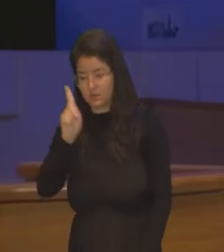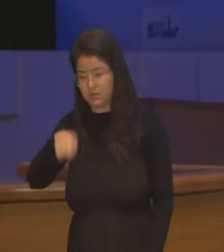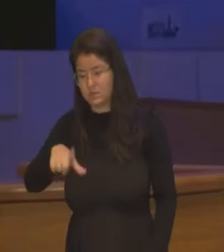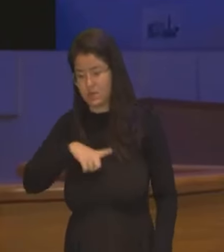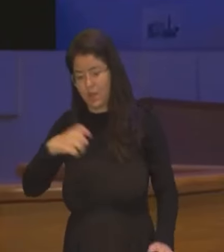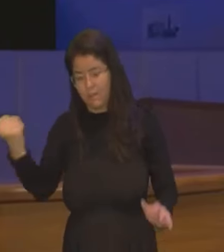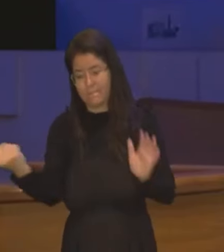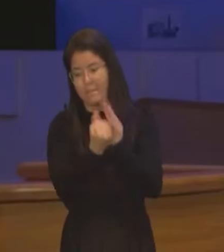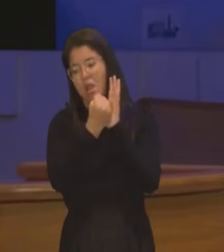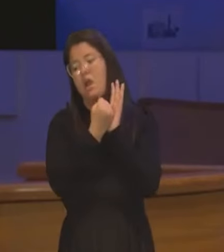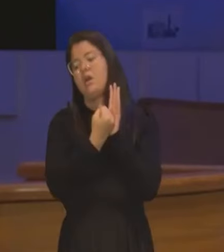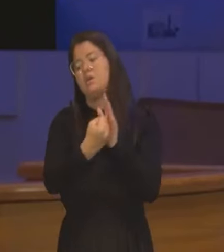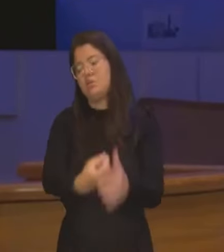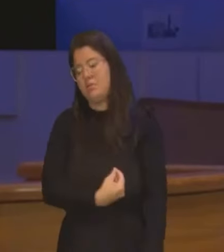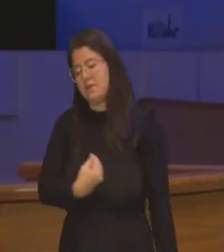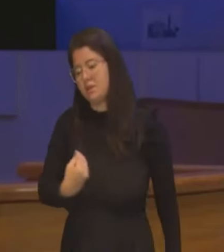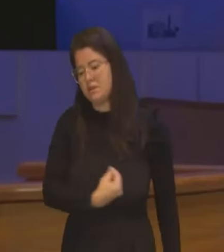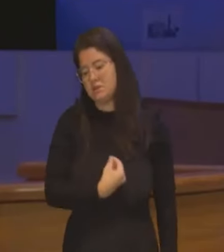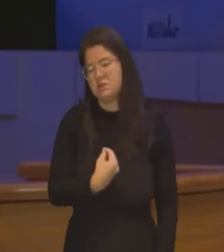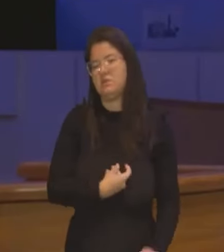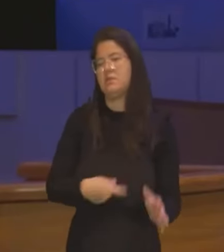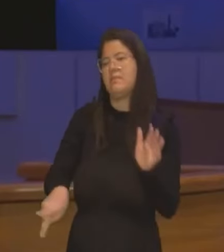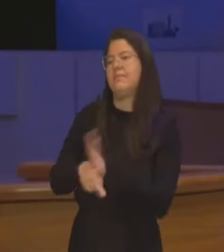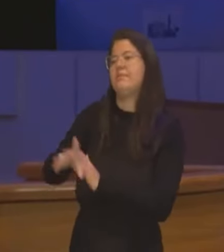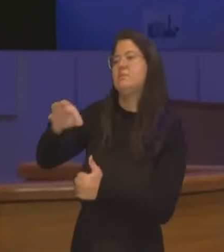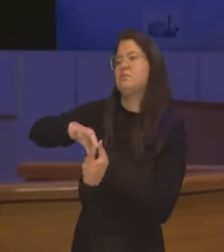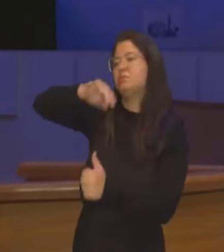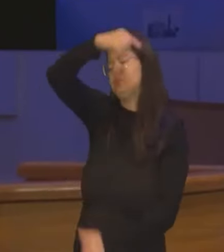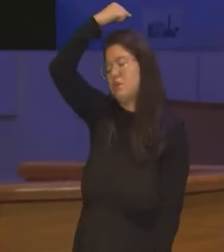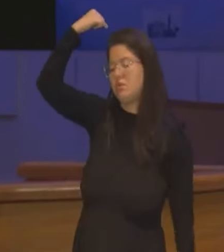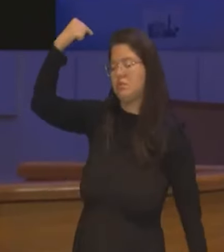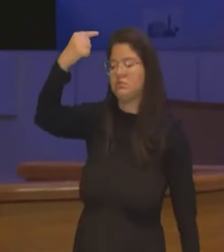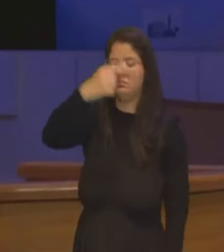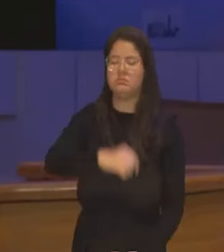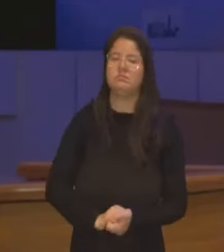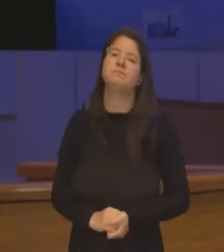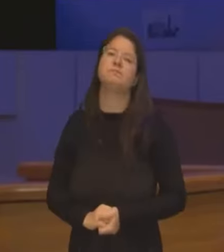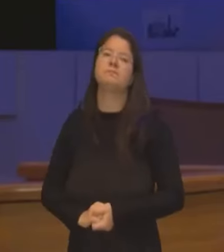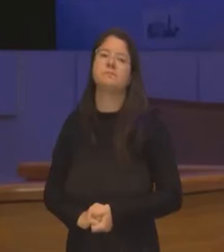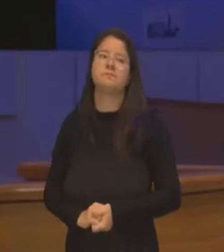selado com a presença do Espírito Santo.